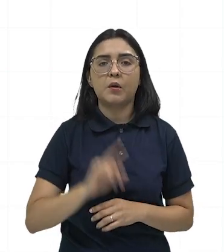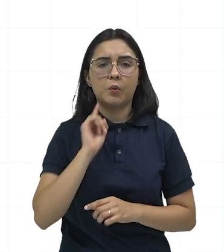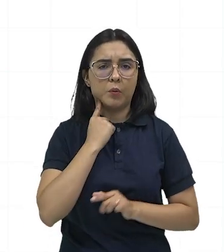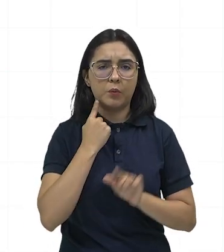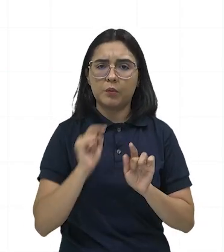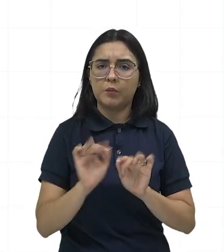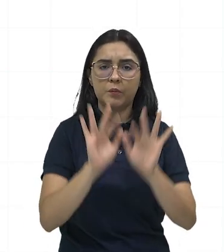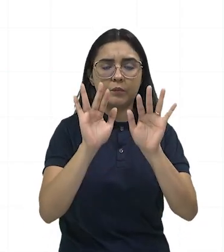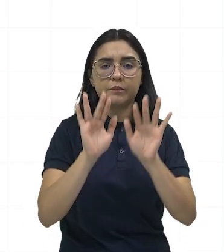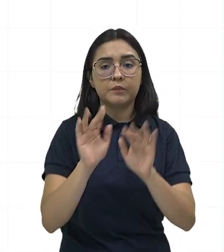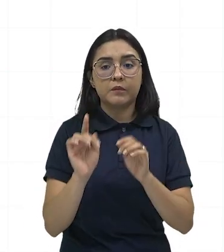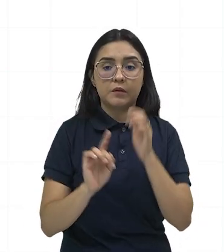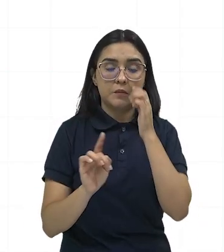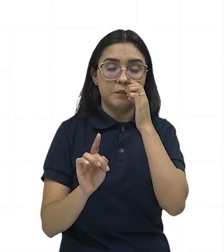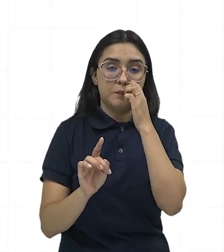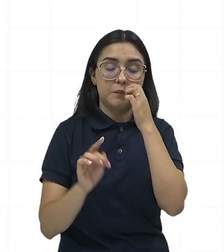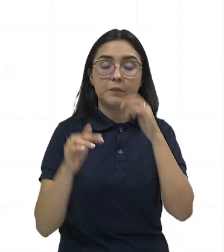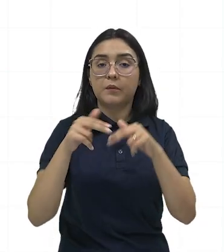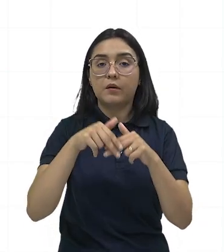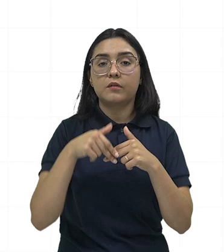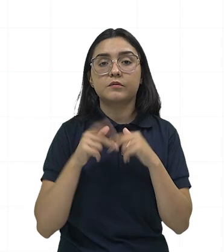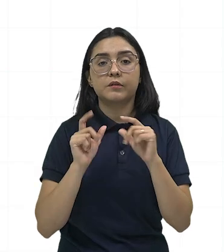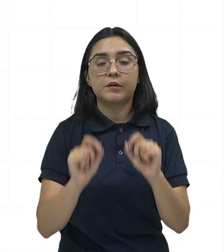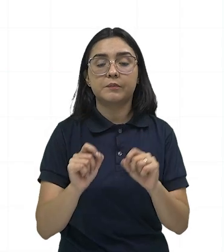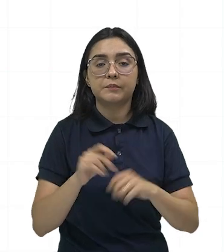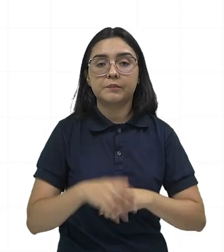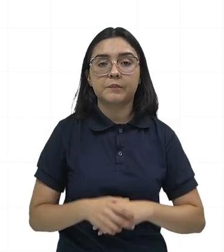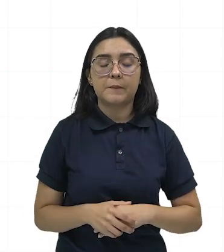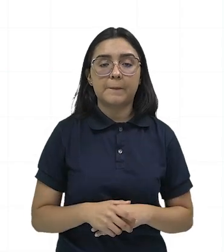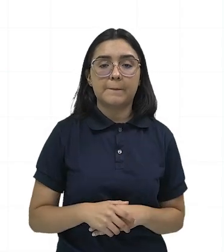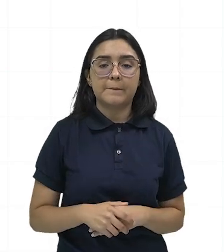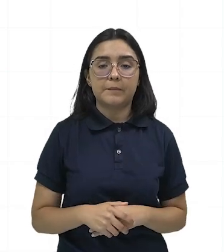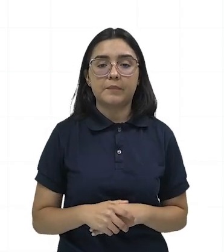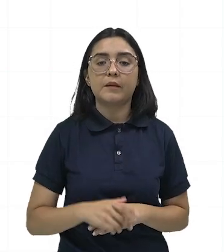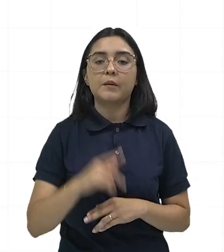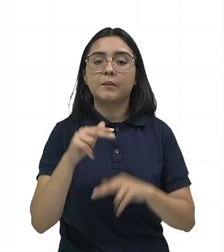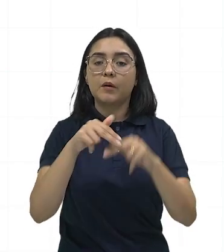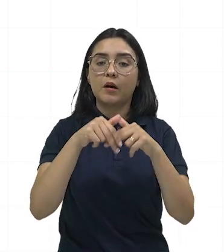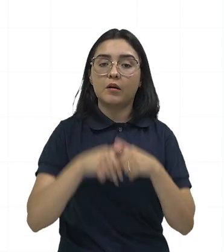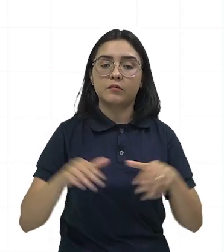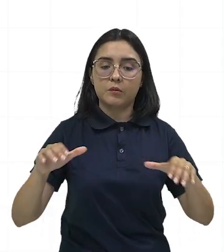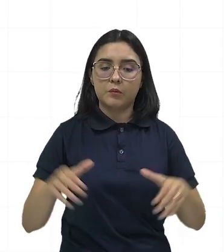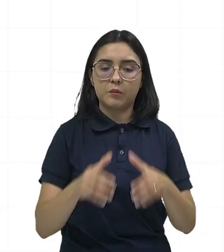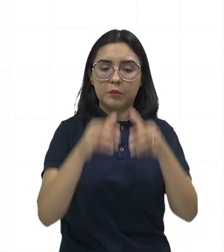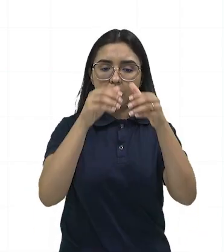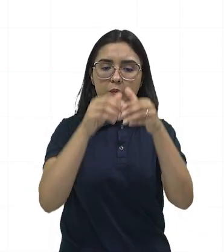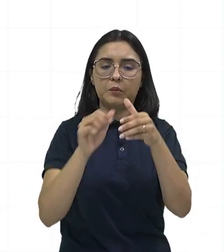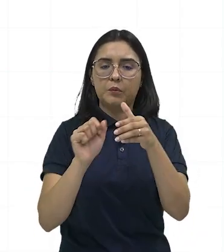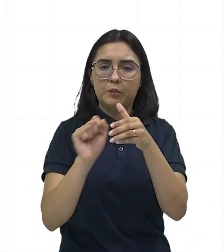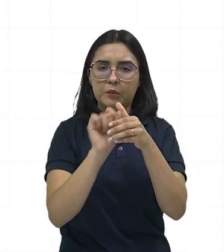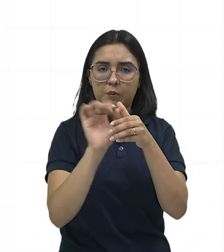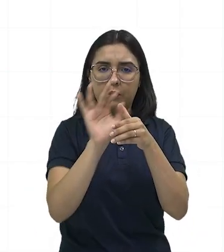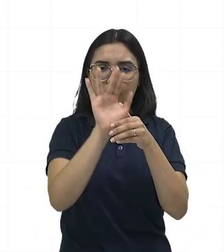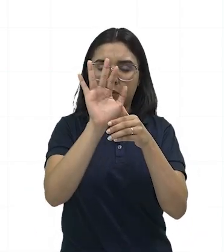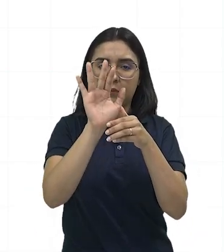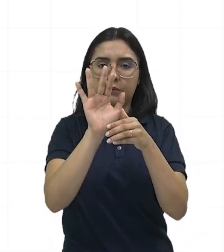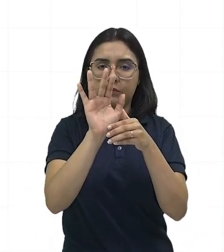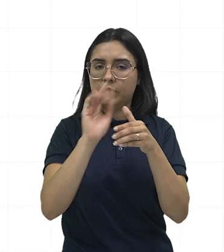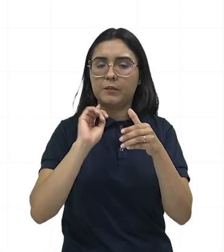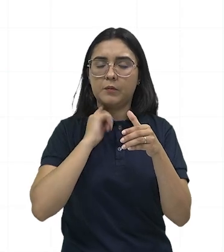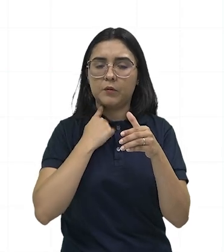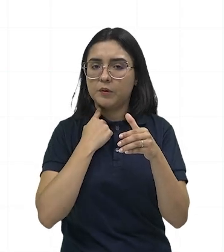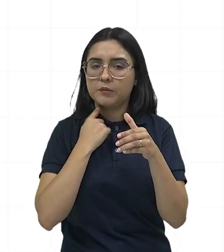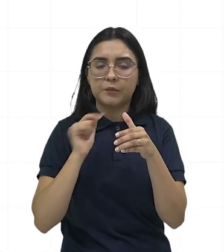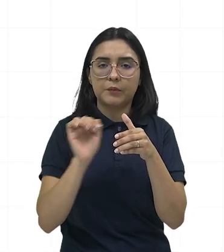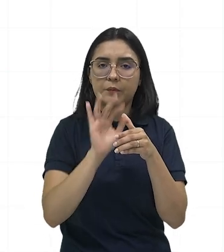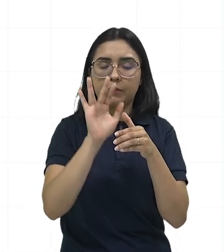poluentes, né? Então, por conta dessas grandes chaminés, nós não temos esses poluentes